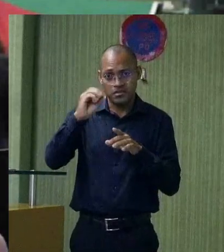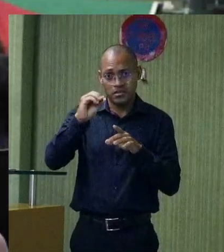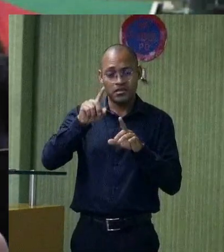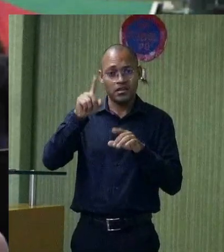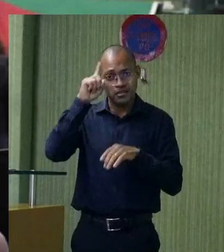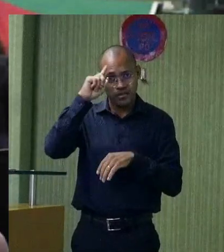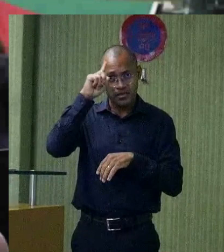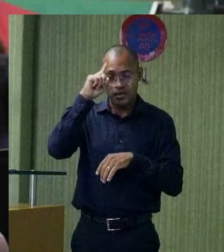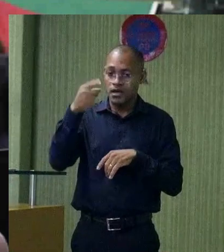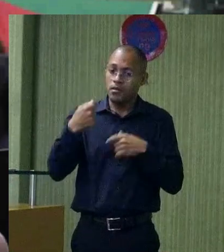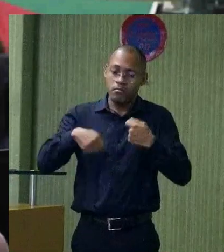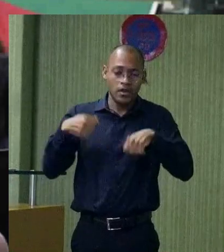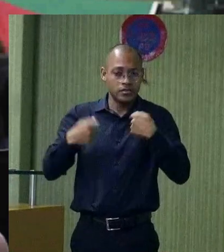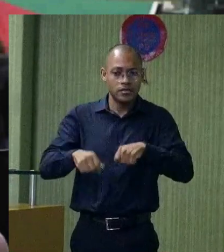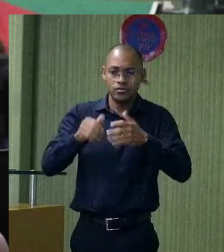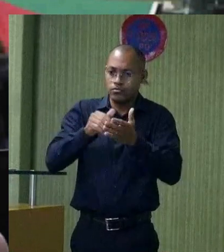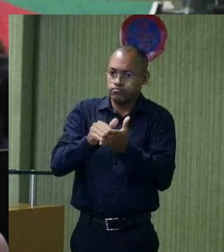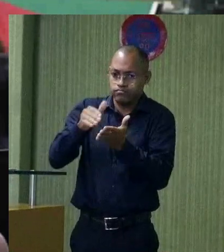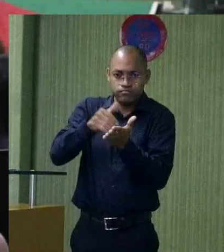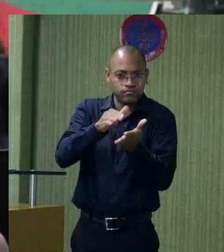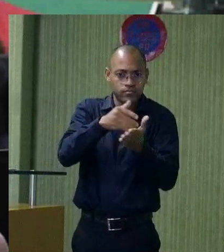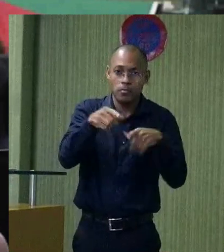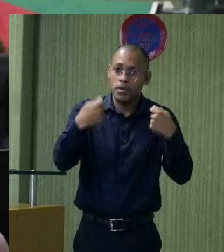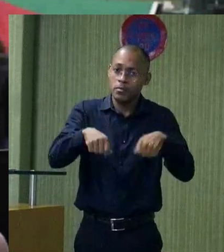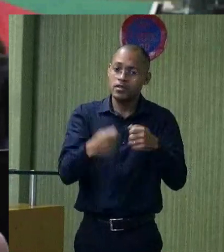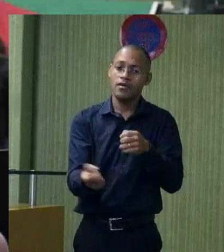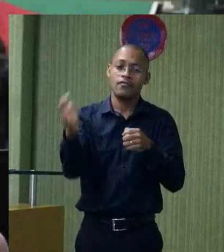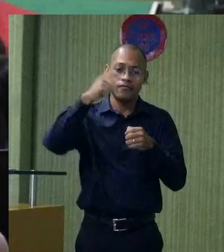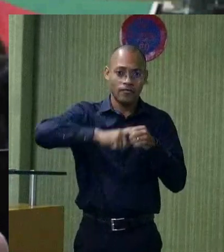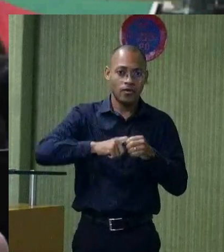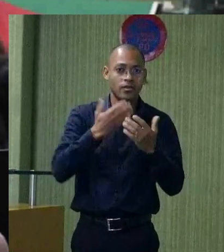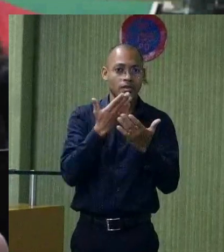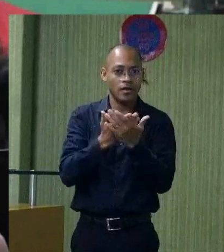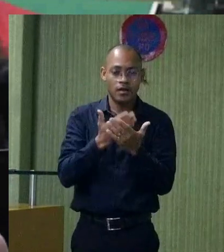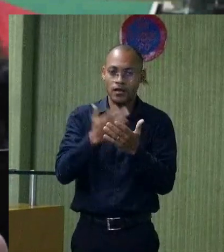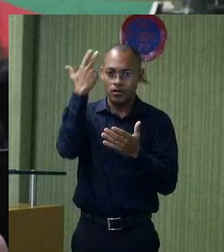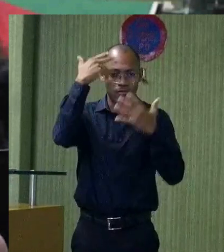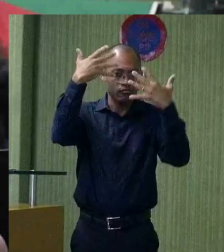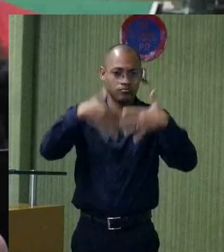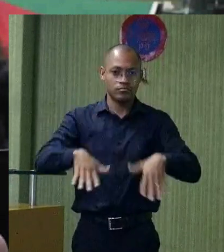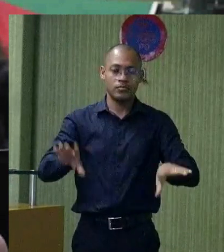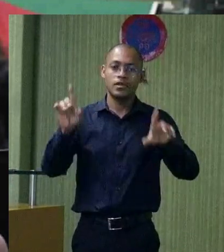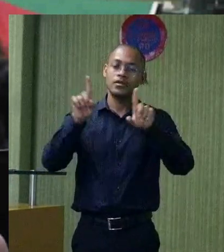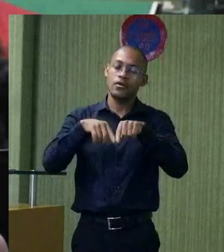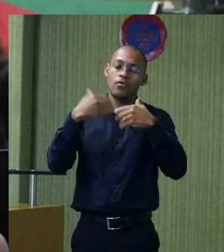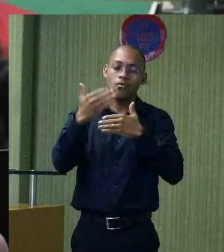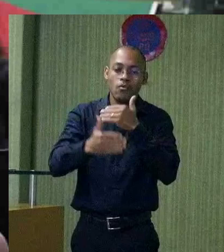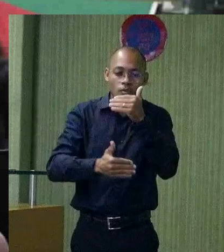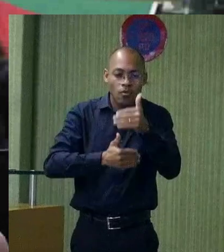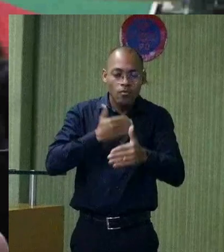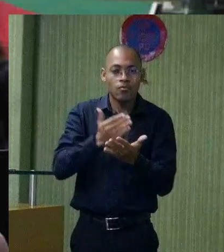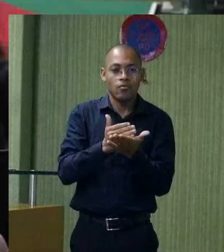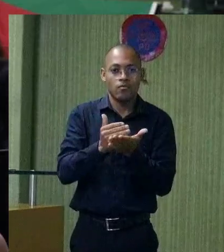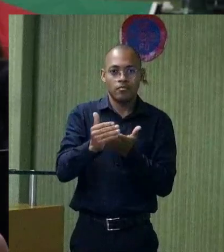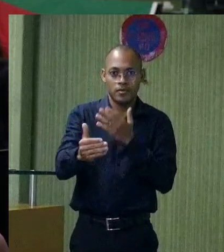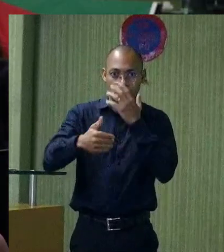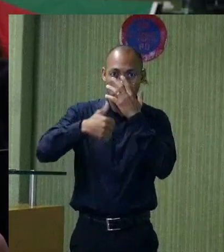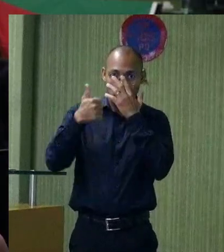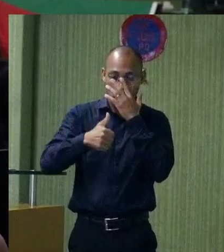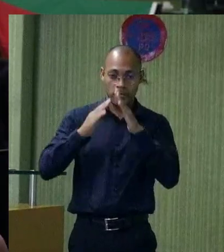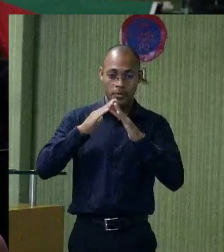começou então a desmobilização das escolas Primeiro as privadas que exigiram isso